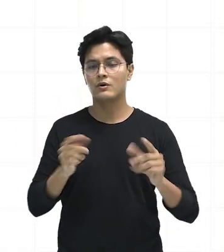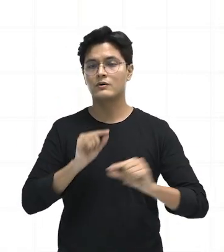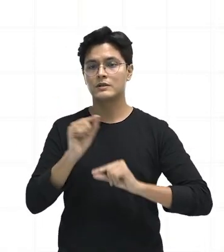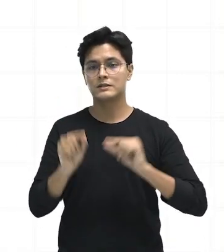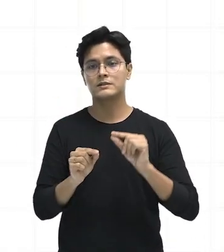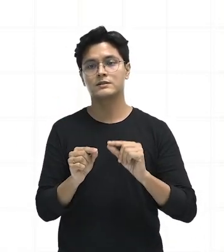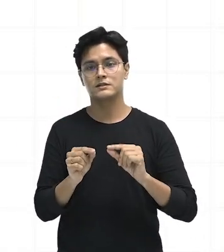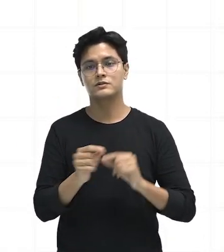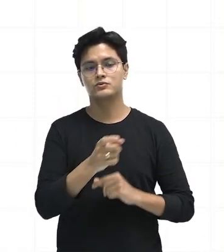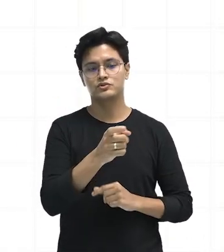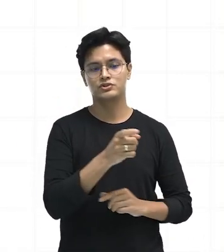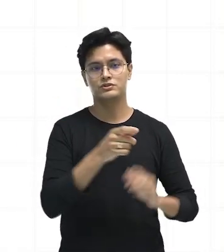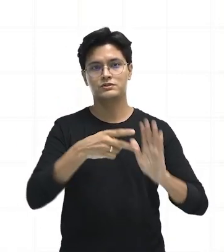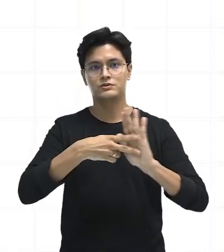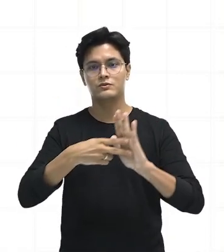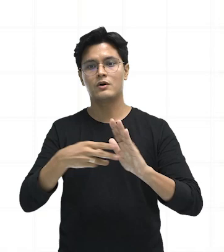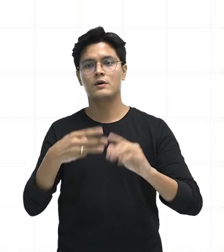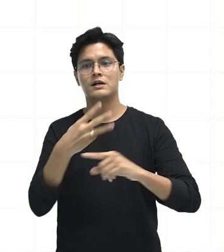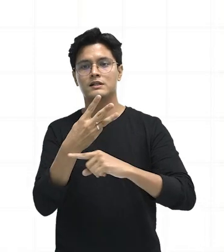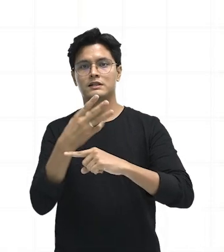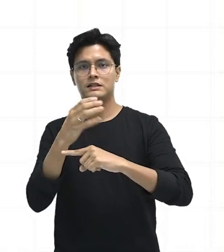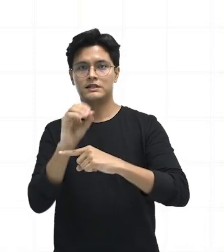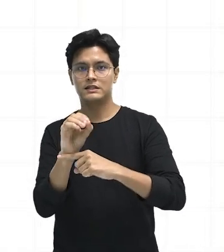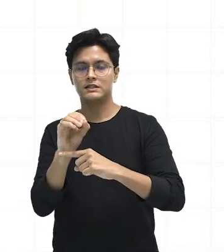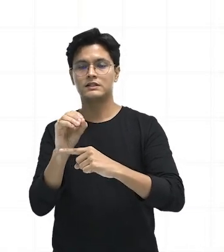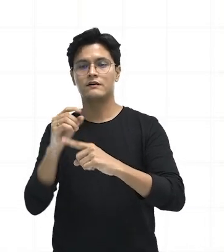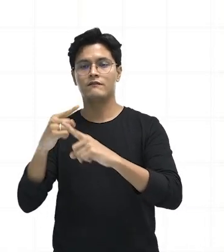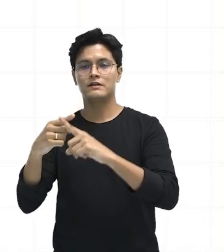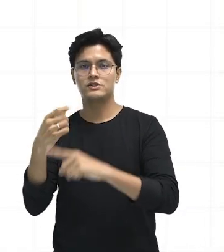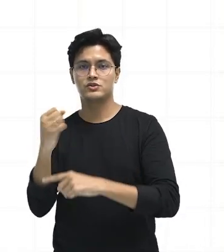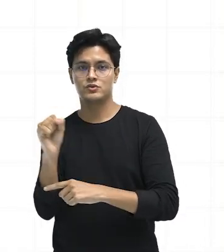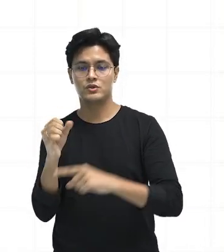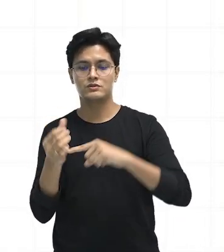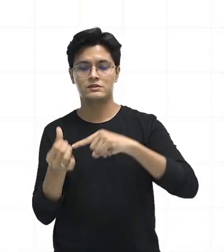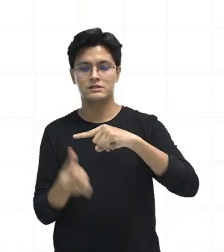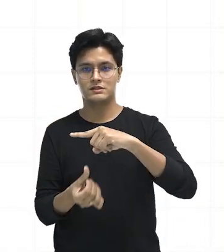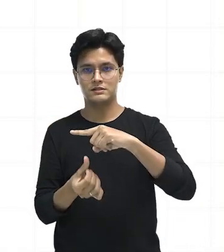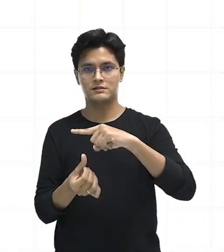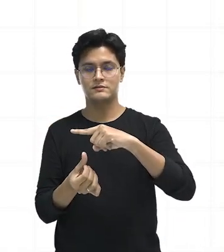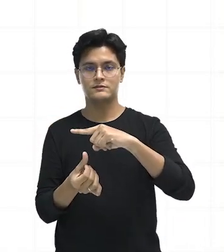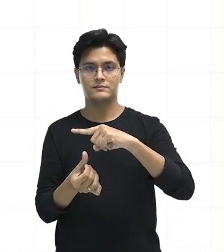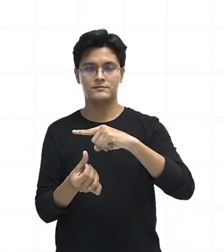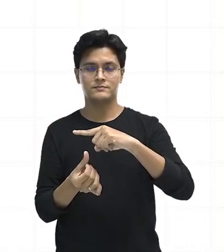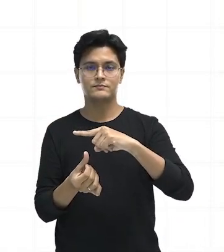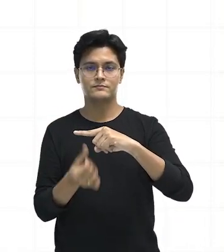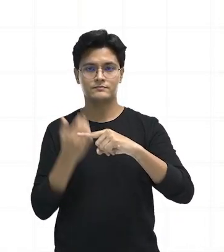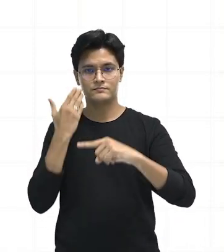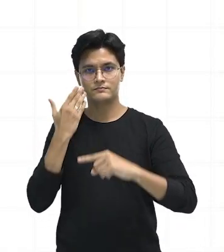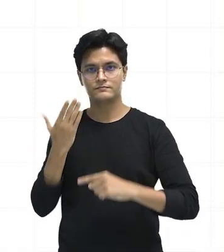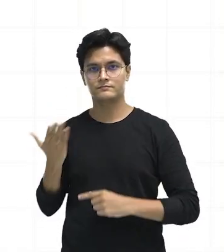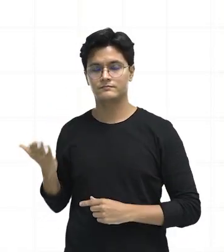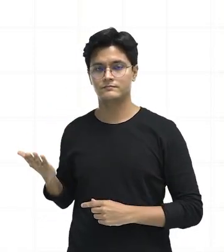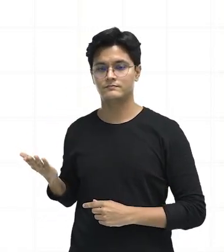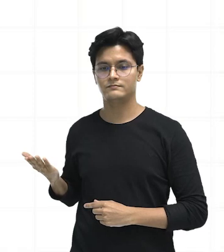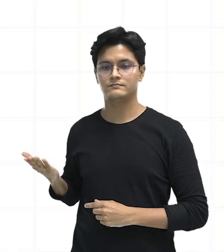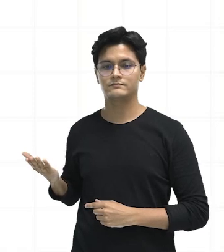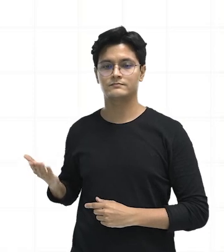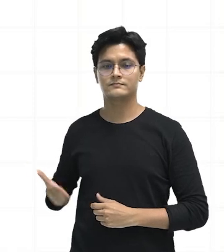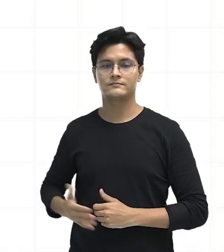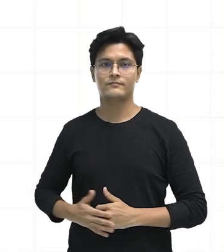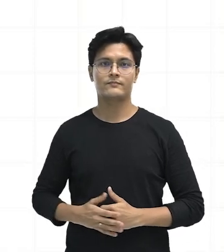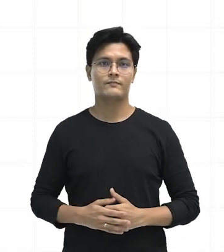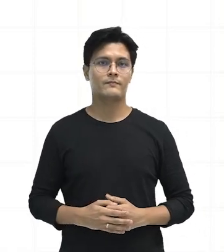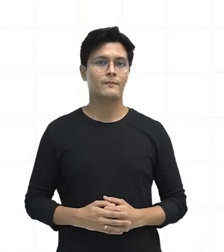6 que o acompanha passará dividindo. Então, a gente tem 30 vezes 8 dividido por